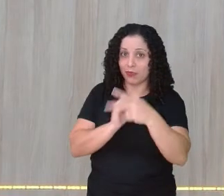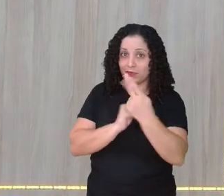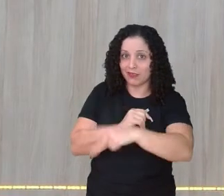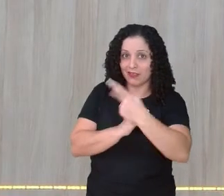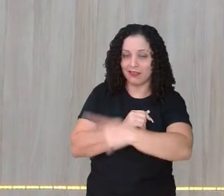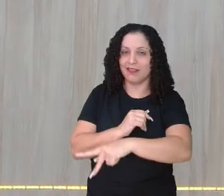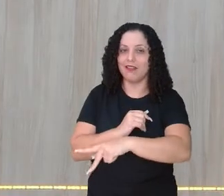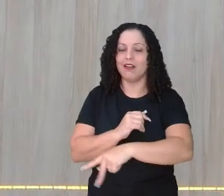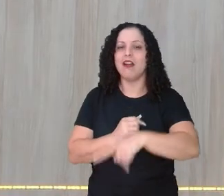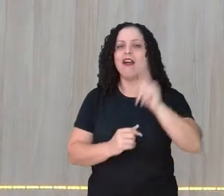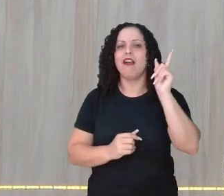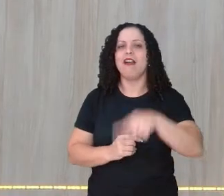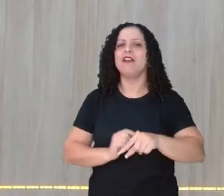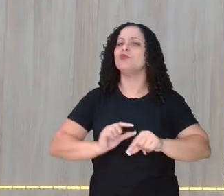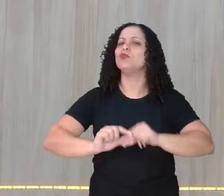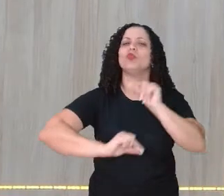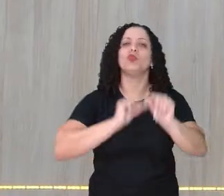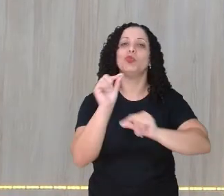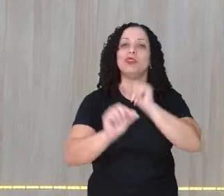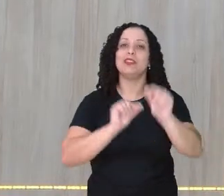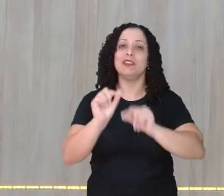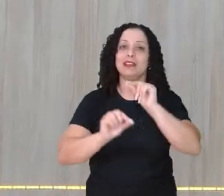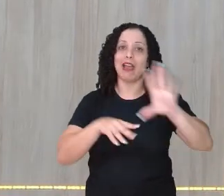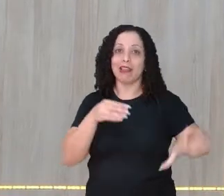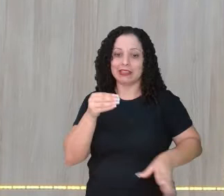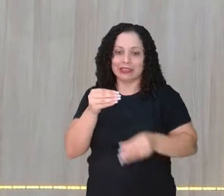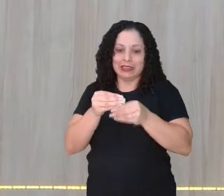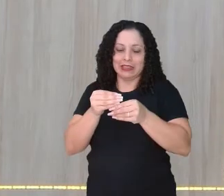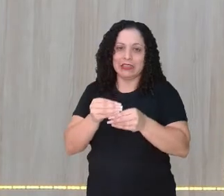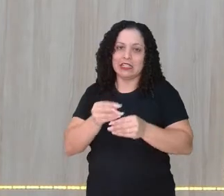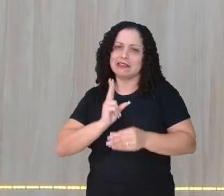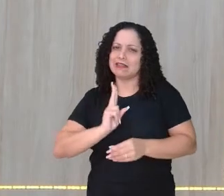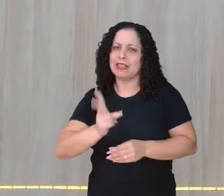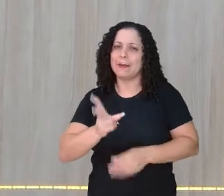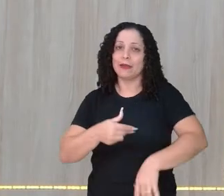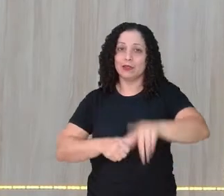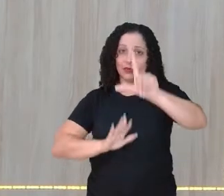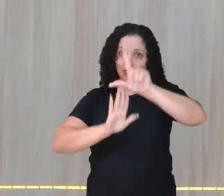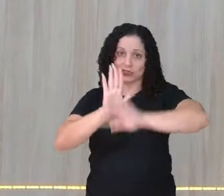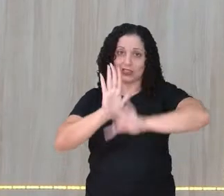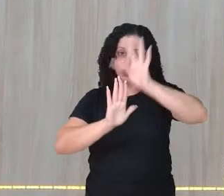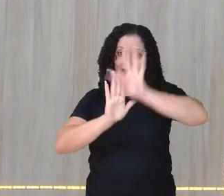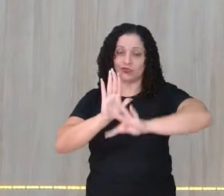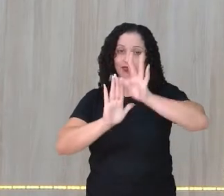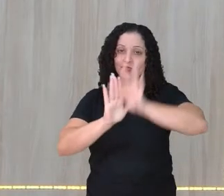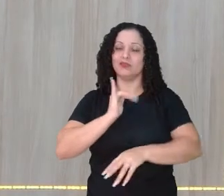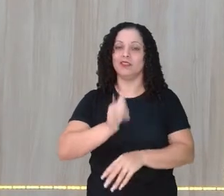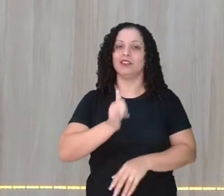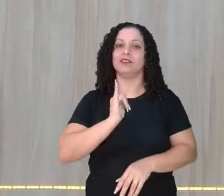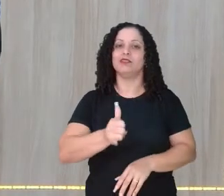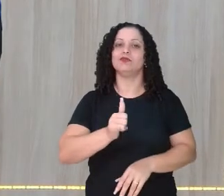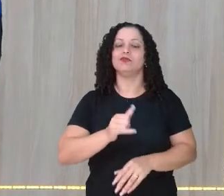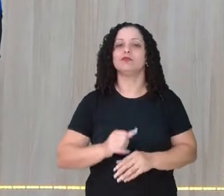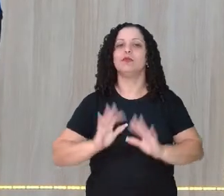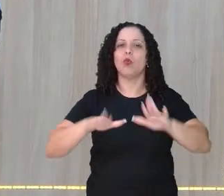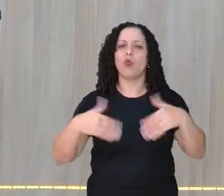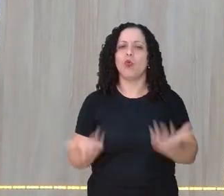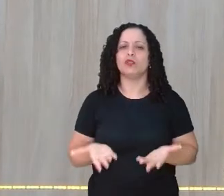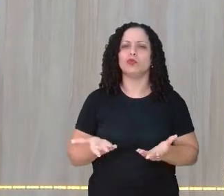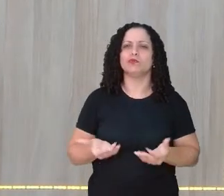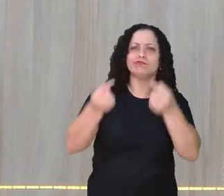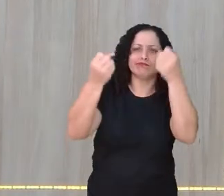características que estão ali em todos os textos narrativos. Por quê? Porque quando a gente conta